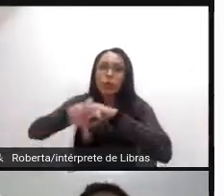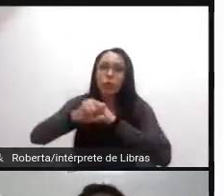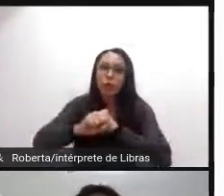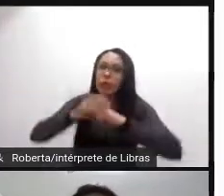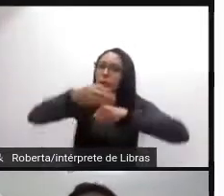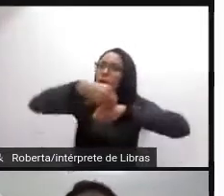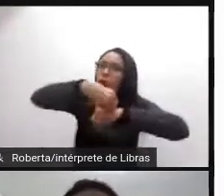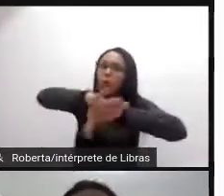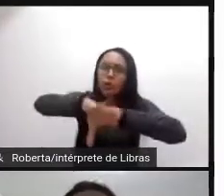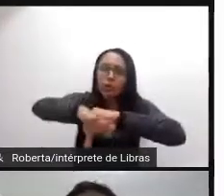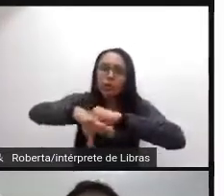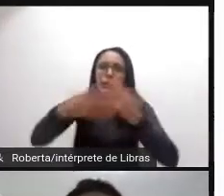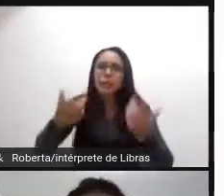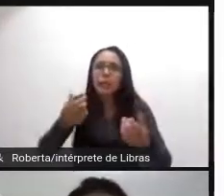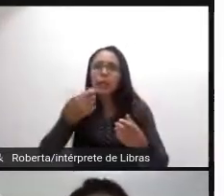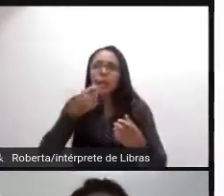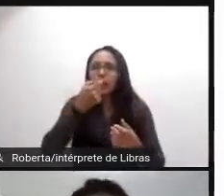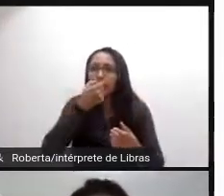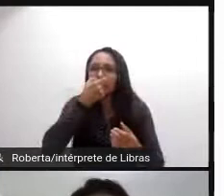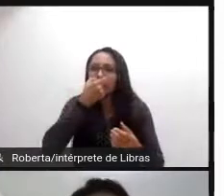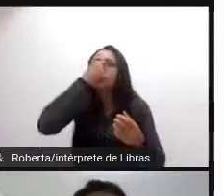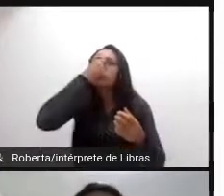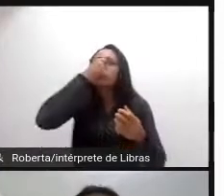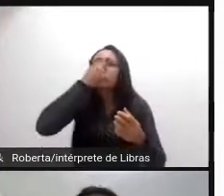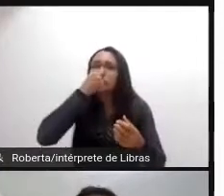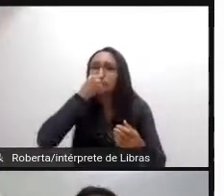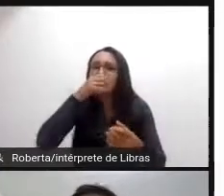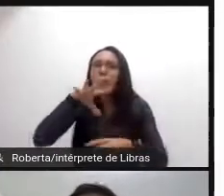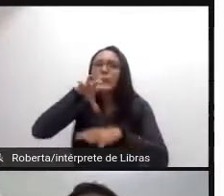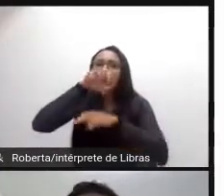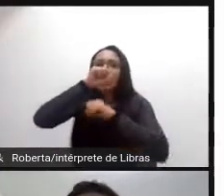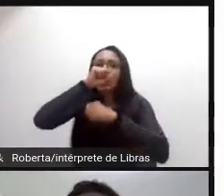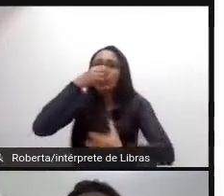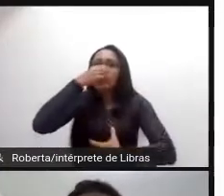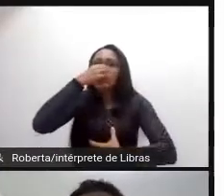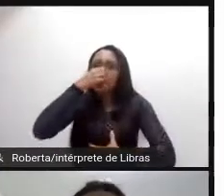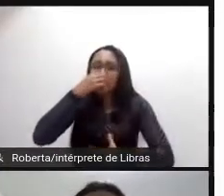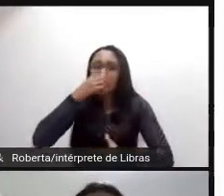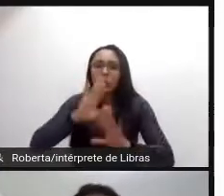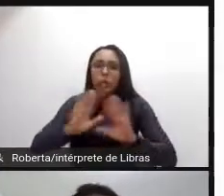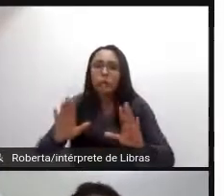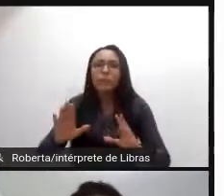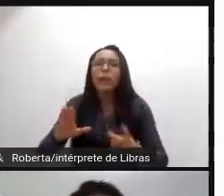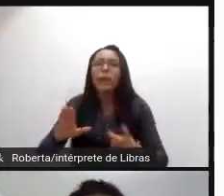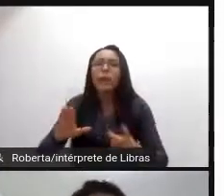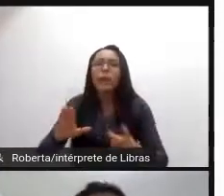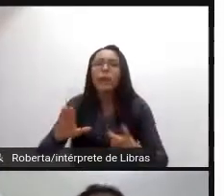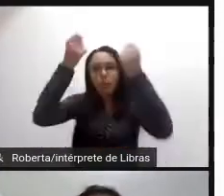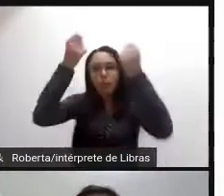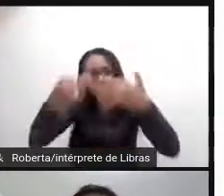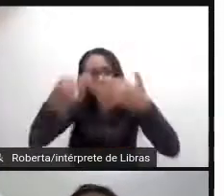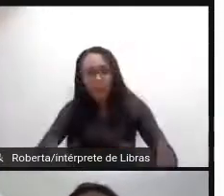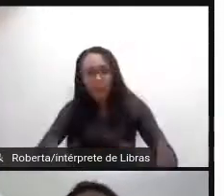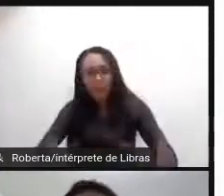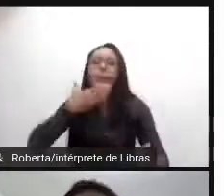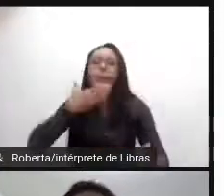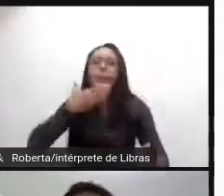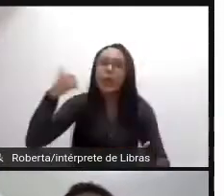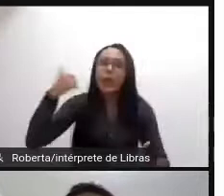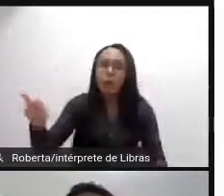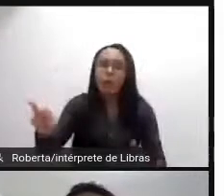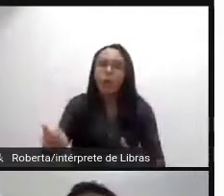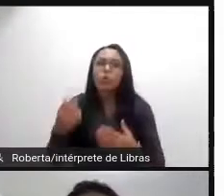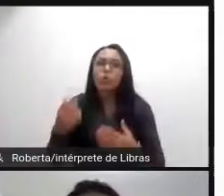pela via respiratória, que é por meio das gotículas. Mas a gente vai falar melhor, bem explicadinho, sobre cada